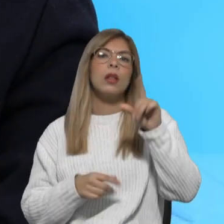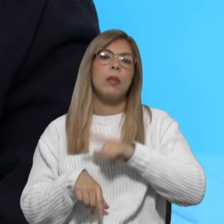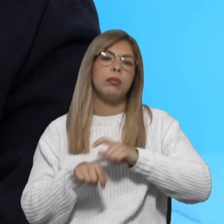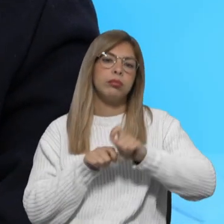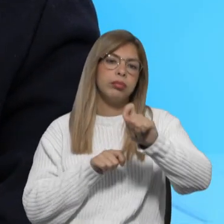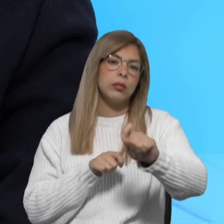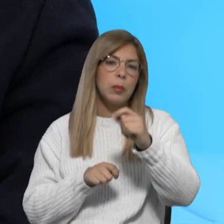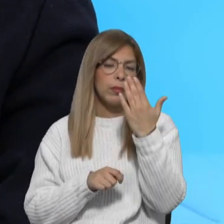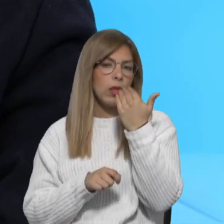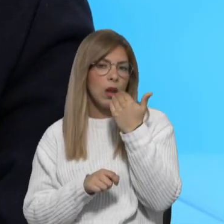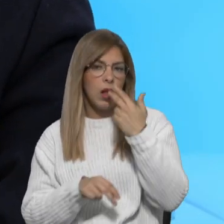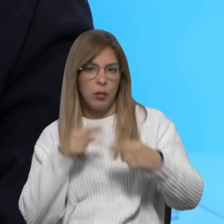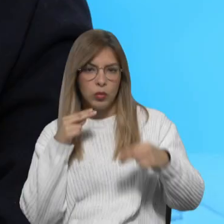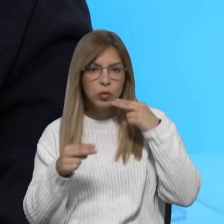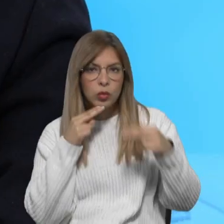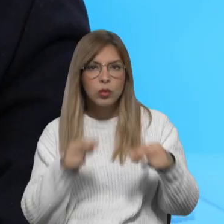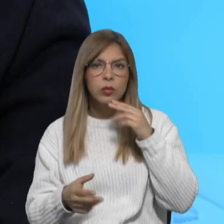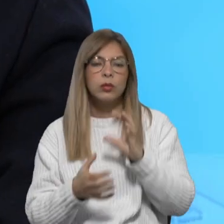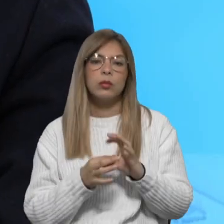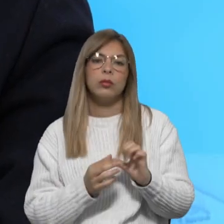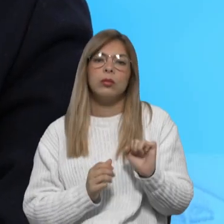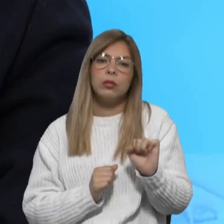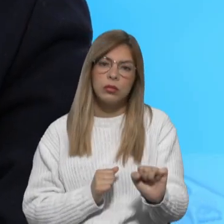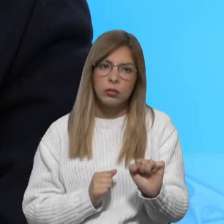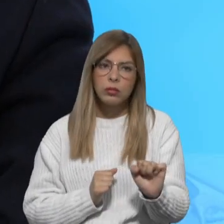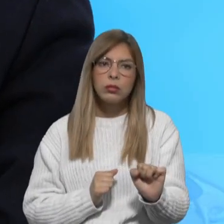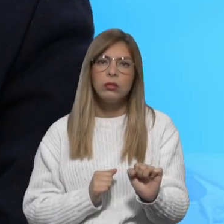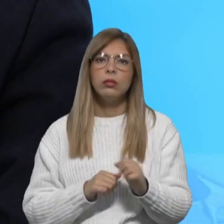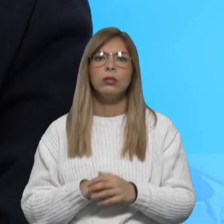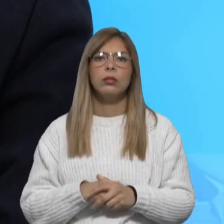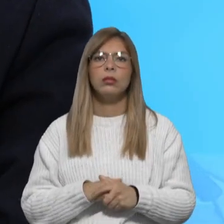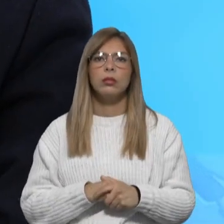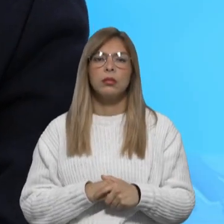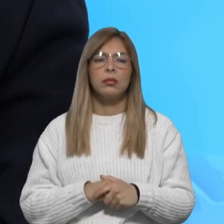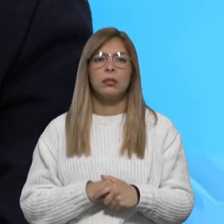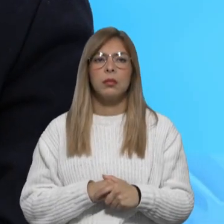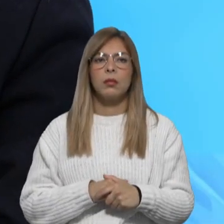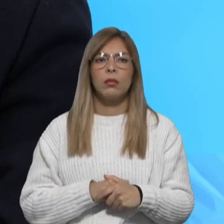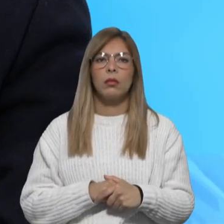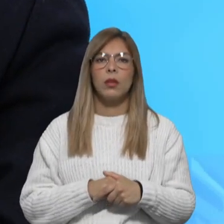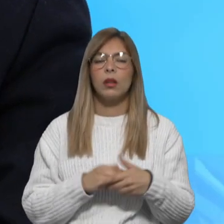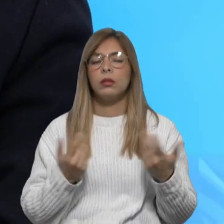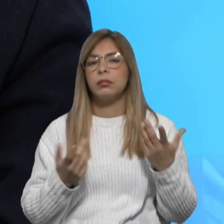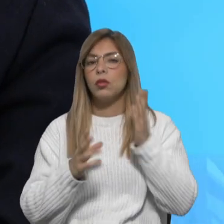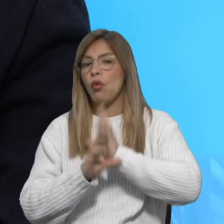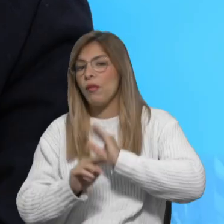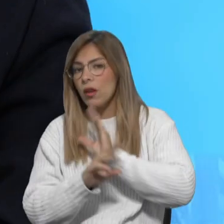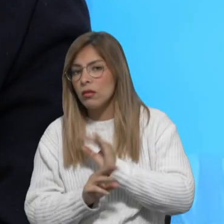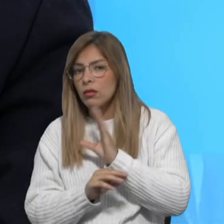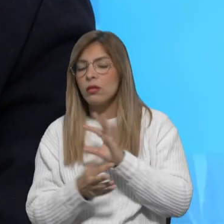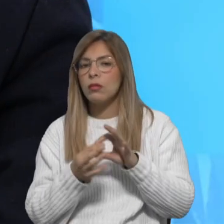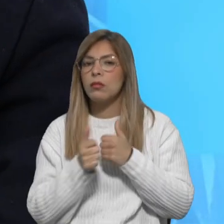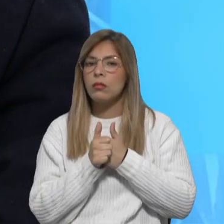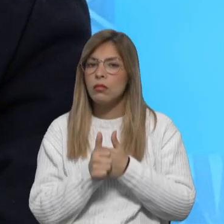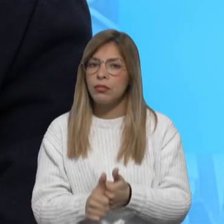que temos um almoço, enfim, servido para todos que estão inscritos, conversarmos uns com os outros,